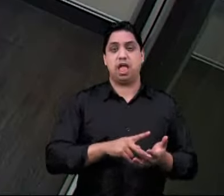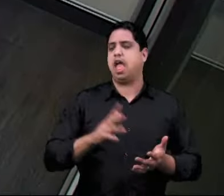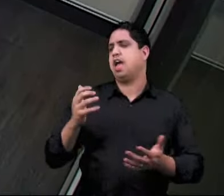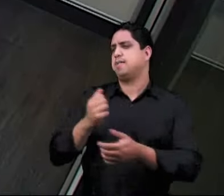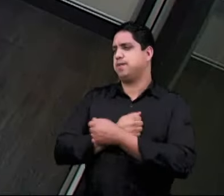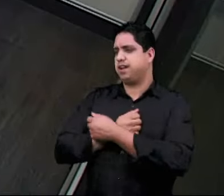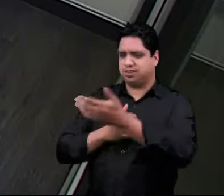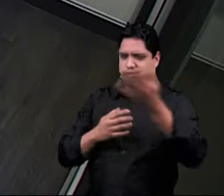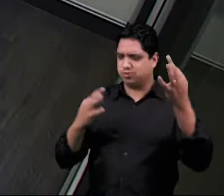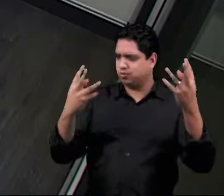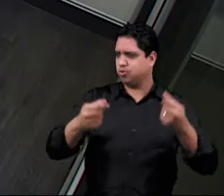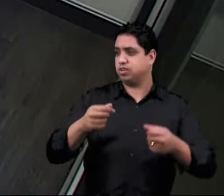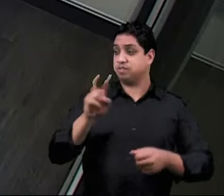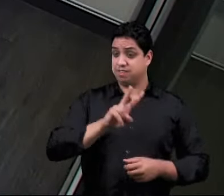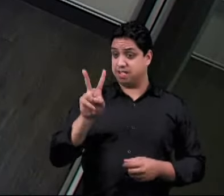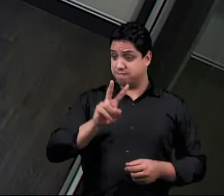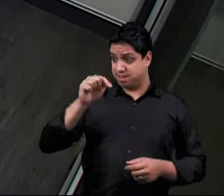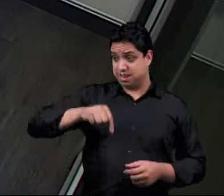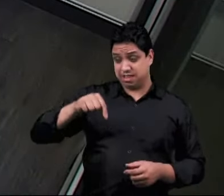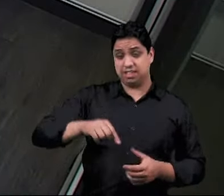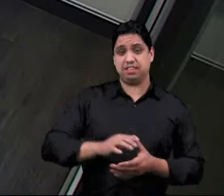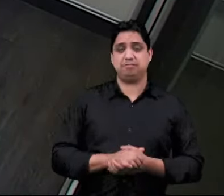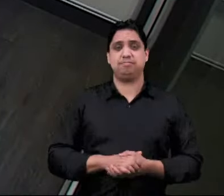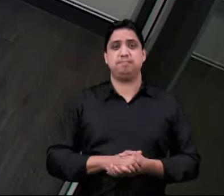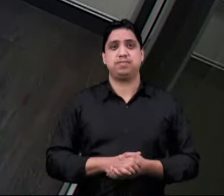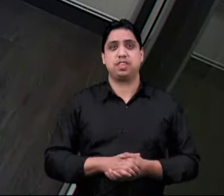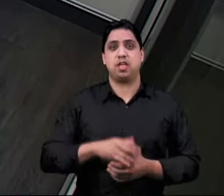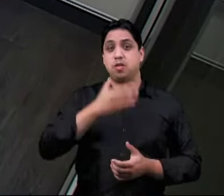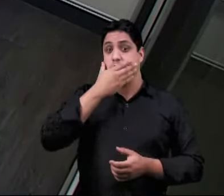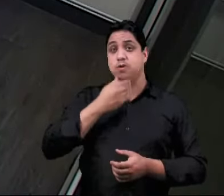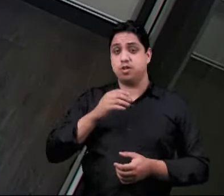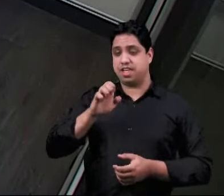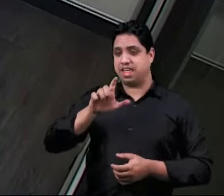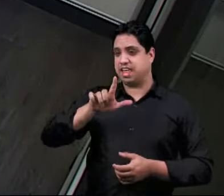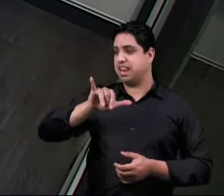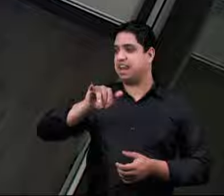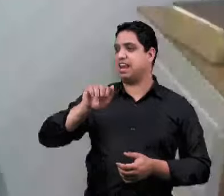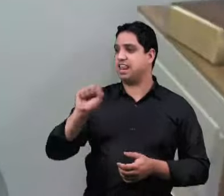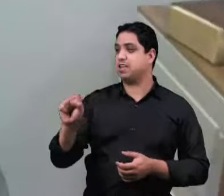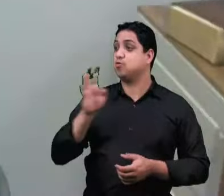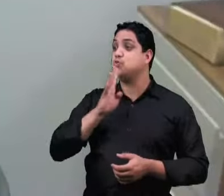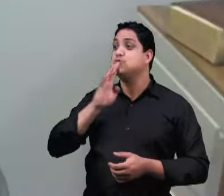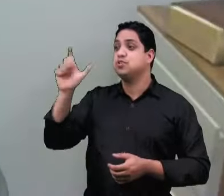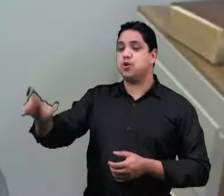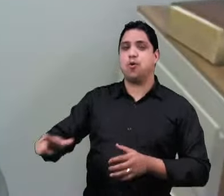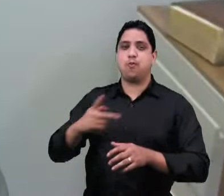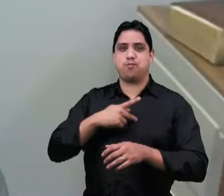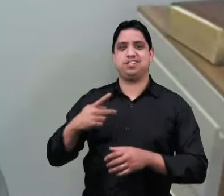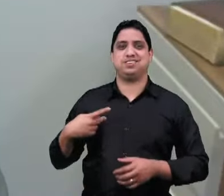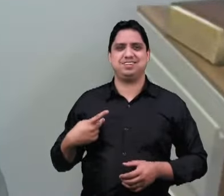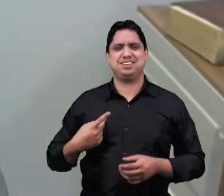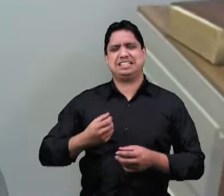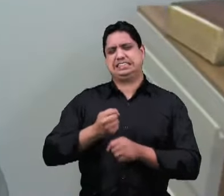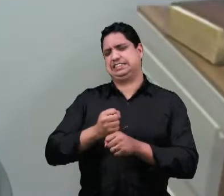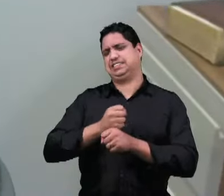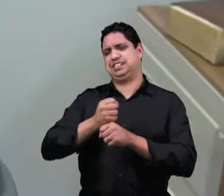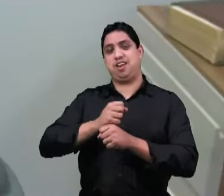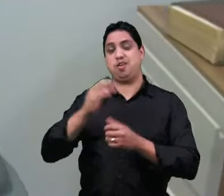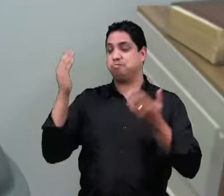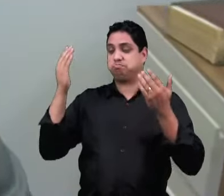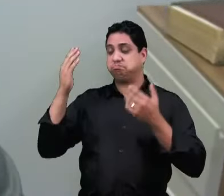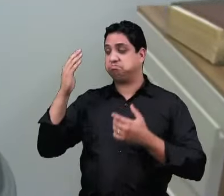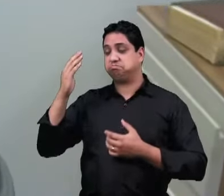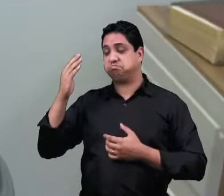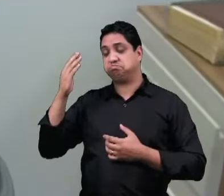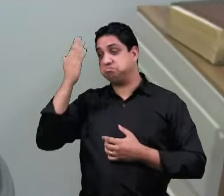Vila Velha, né? Em Vila Velha. Faz parte aqui da Grande Vitória. E o Elias reconheceu o pastor Ademir, que há tantos anos, né? Muito tempo não se viam, e